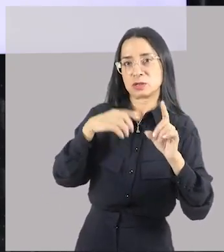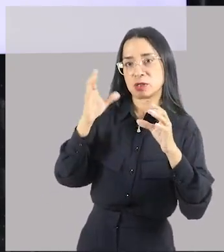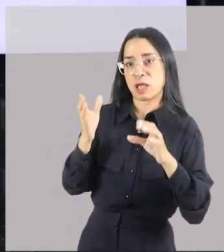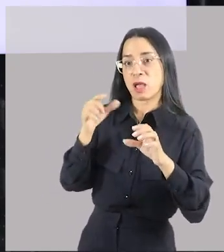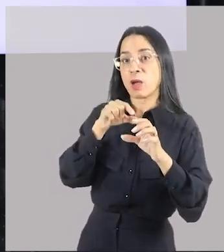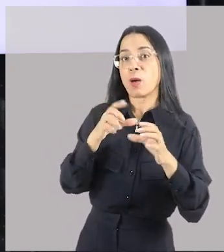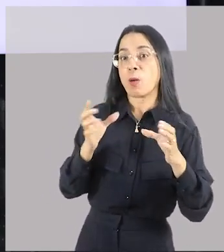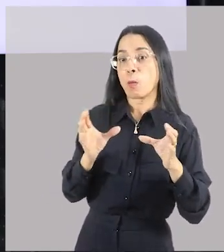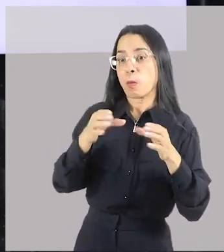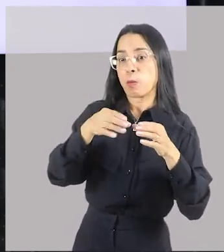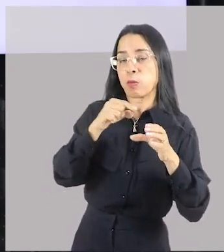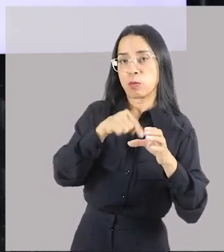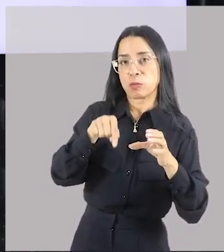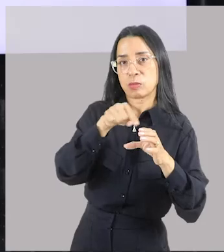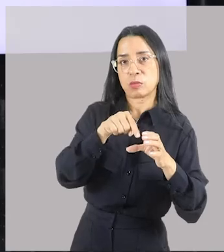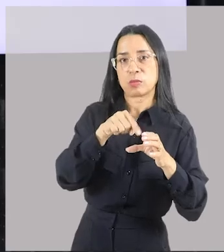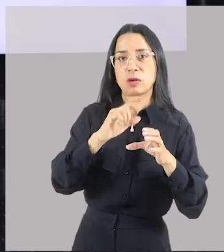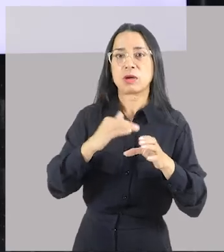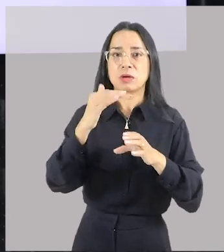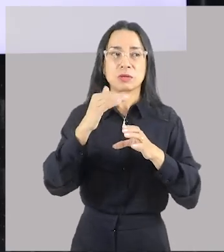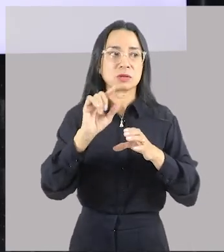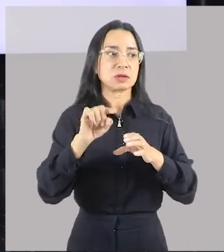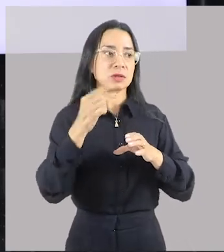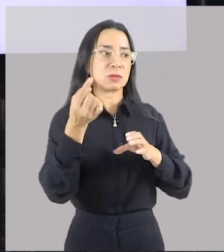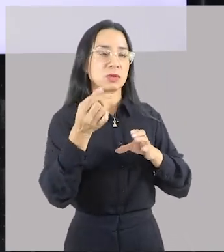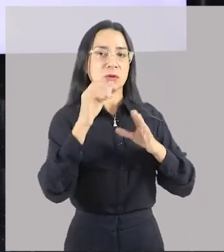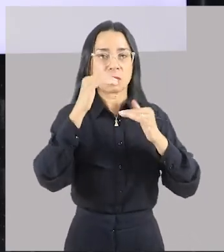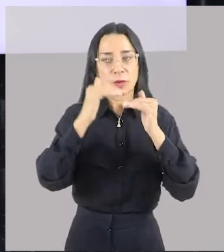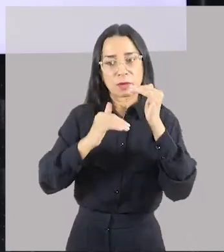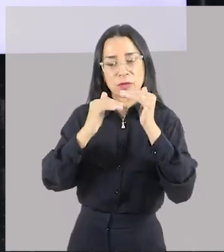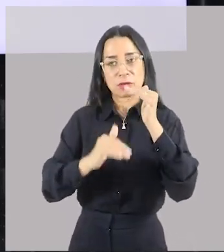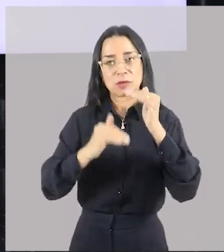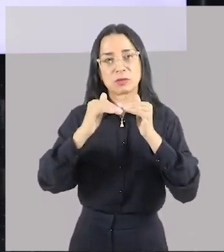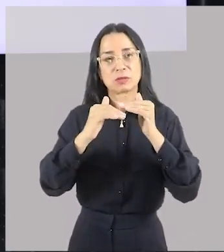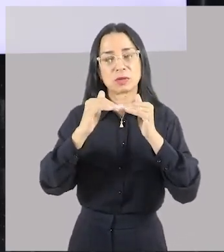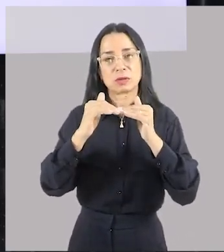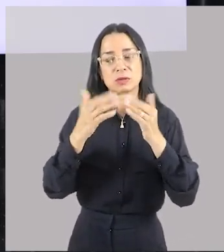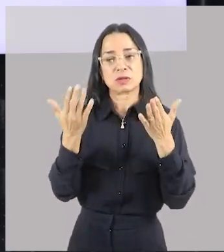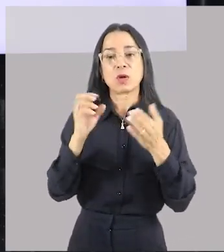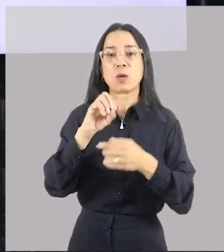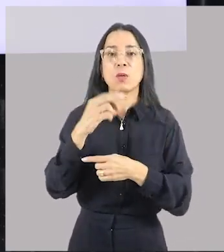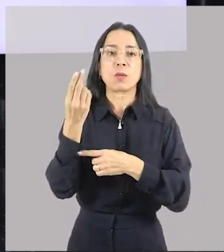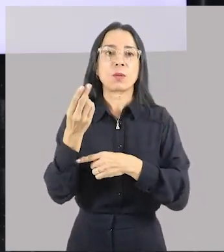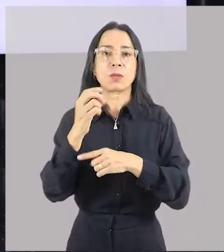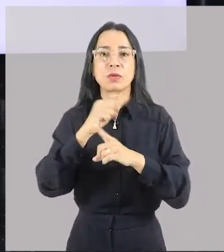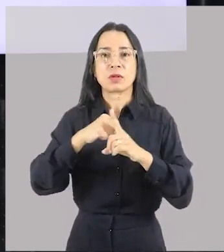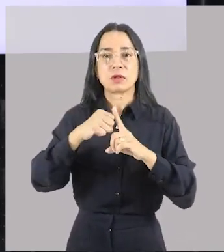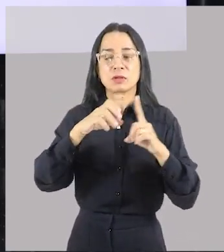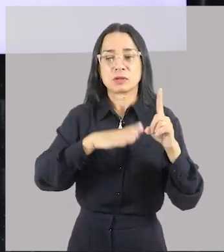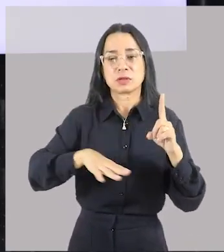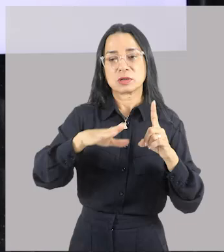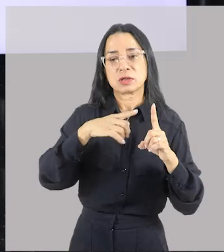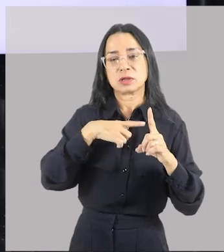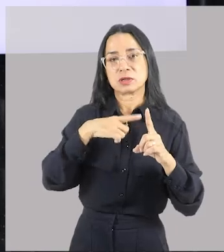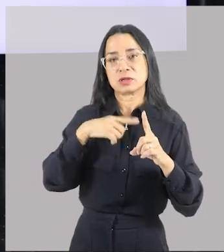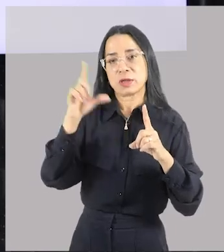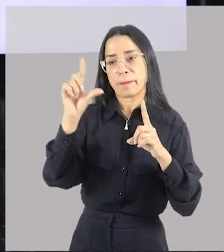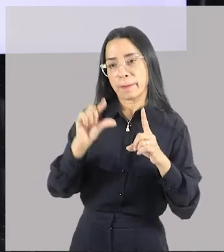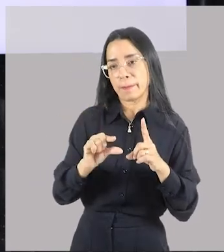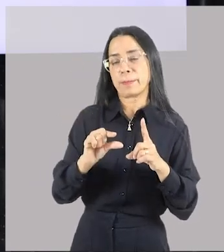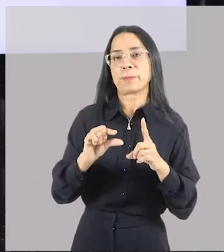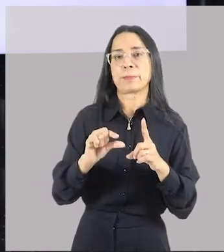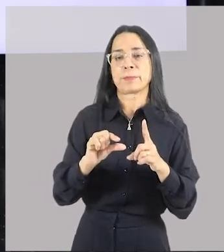alta e aí, consequentemente, uma desigualdade muito elevada, ou se naquela sociedade existe uma concentração de renda